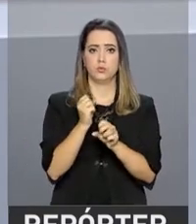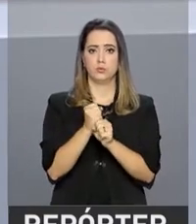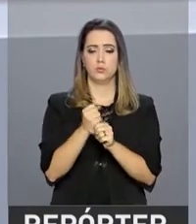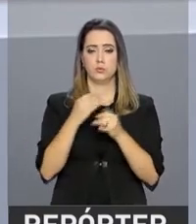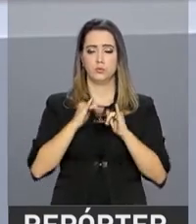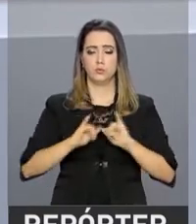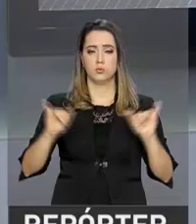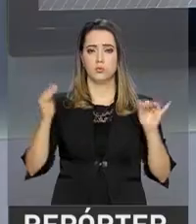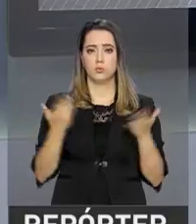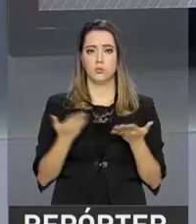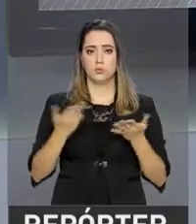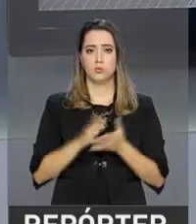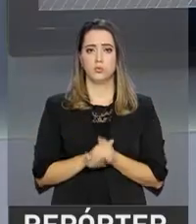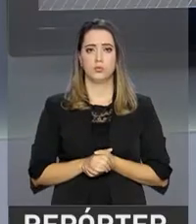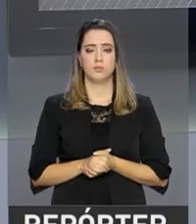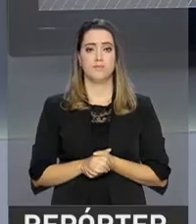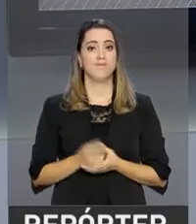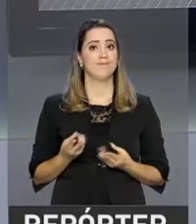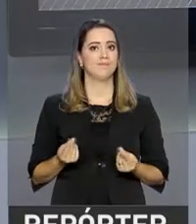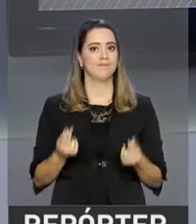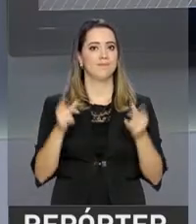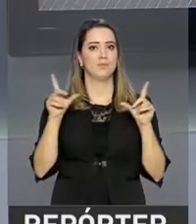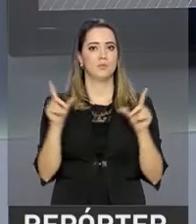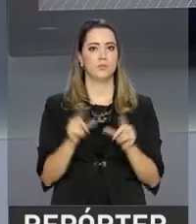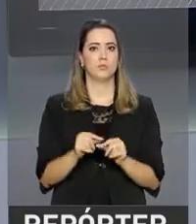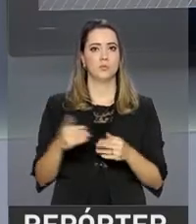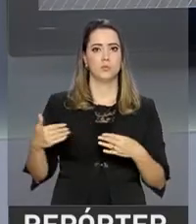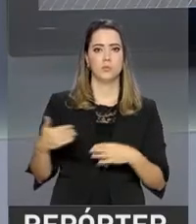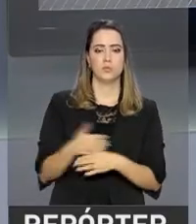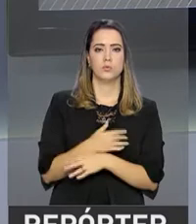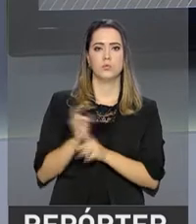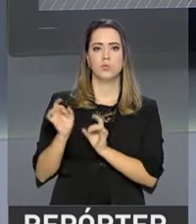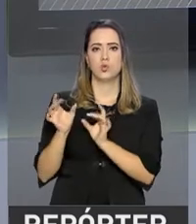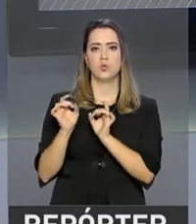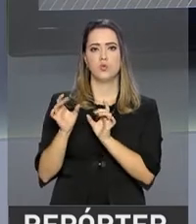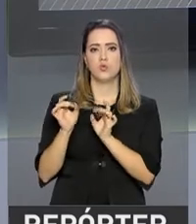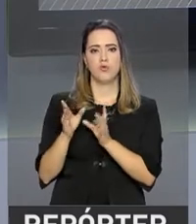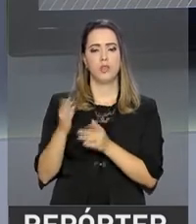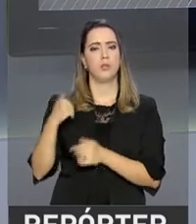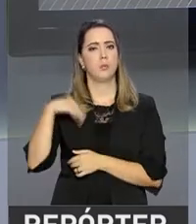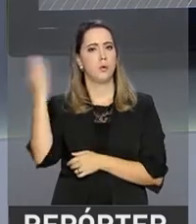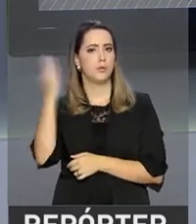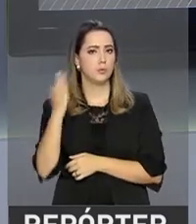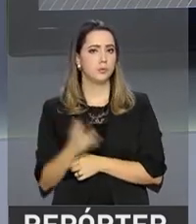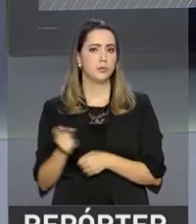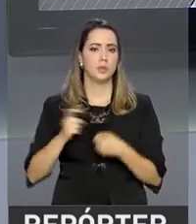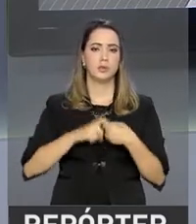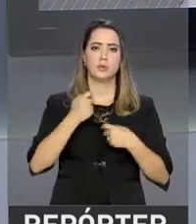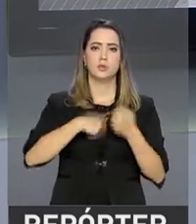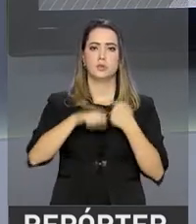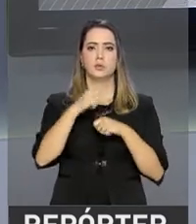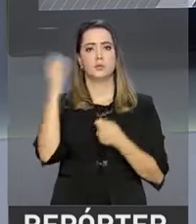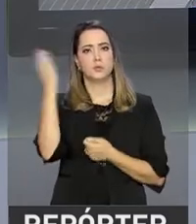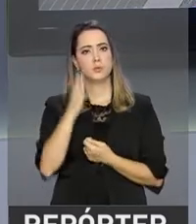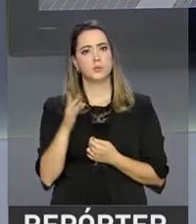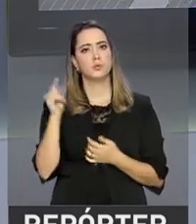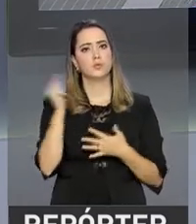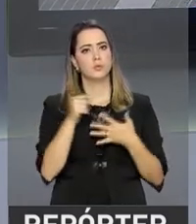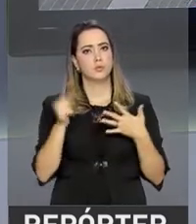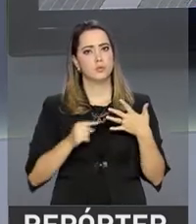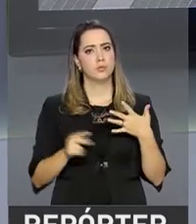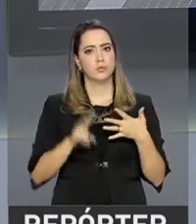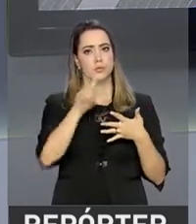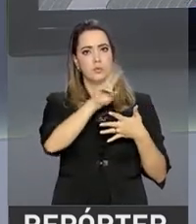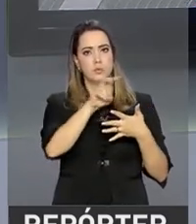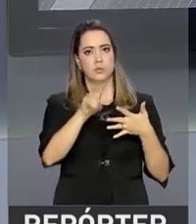pelo instituto em investimentos queda de barreiras às exportações e à recuperação da economia brasileira foram